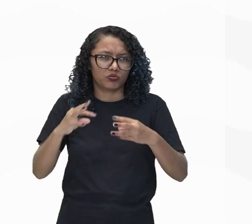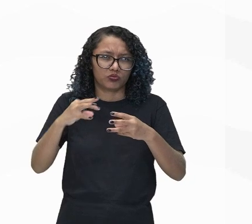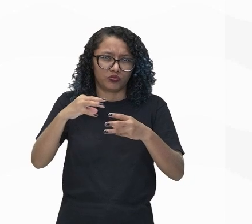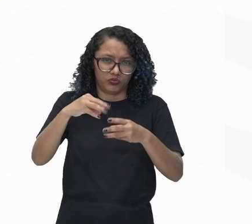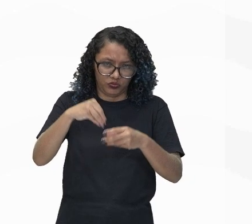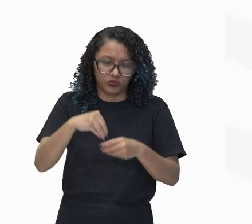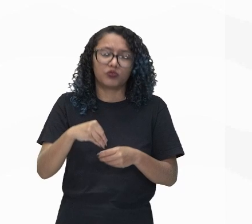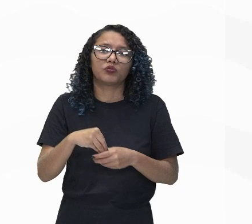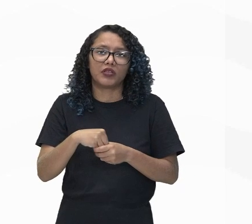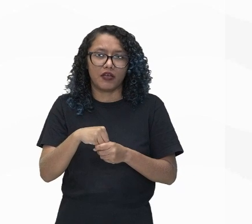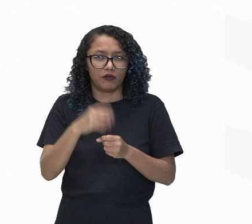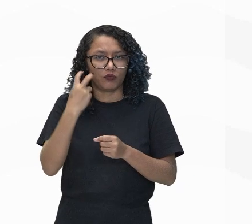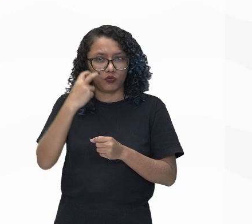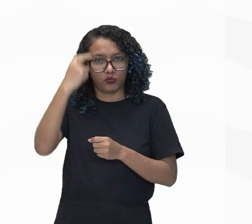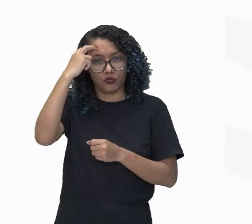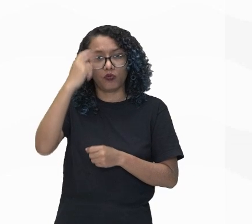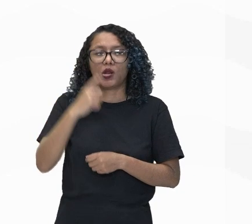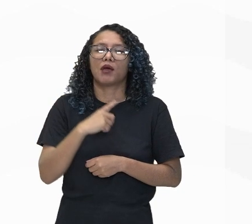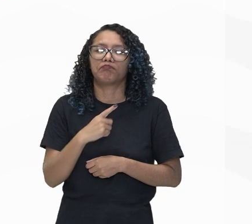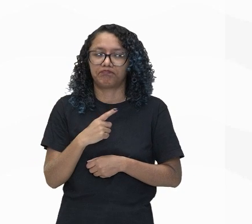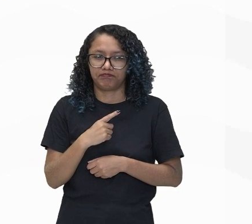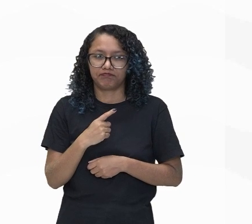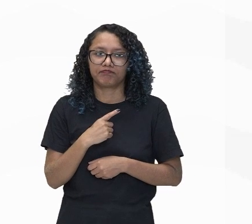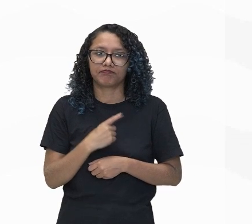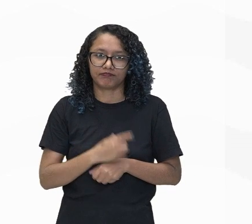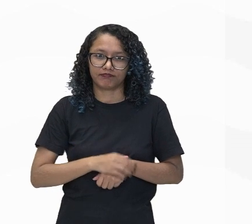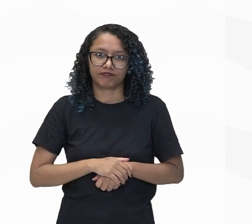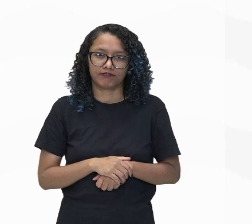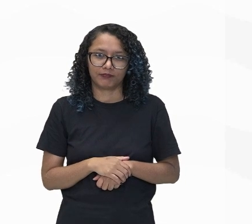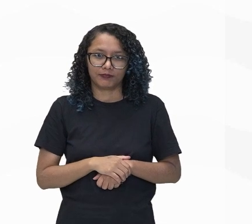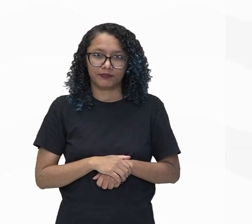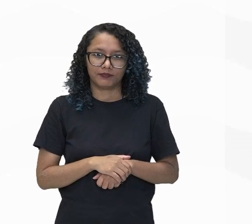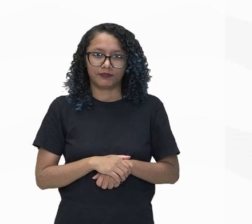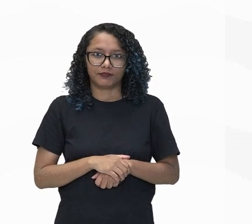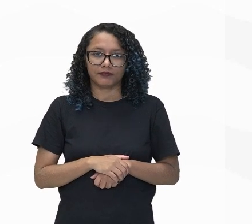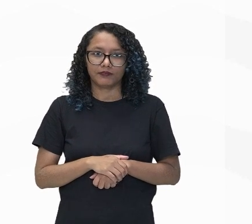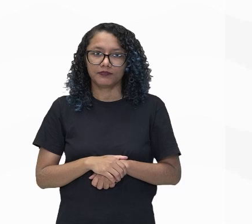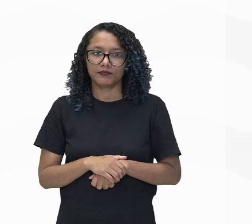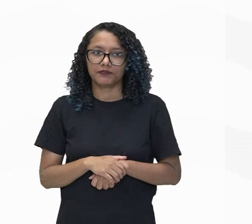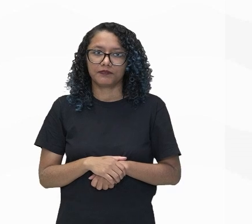desse universo da cultura. Então, cultura